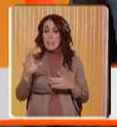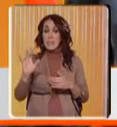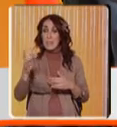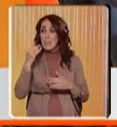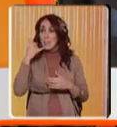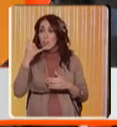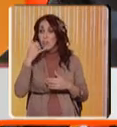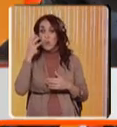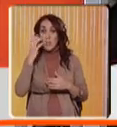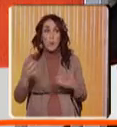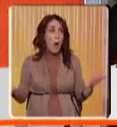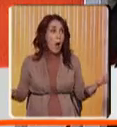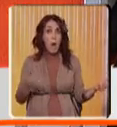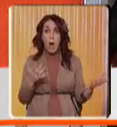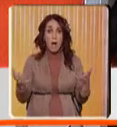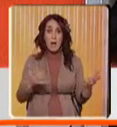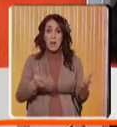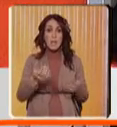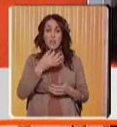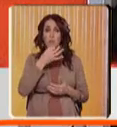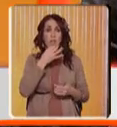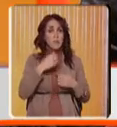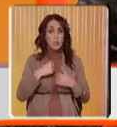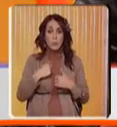semana, senti-me perdido. Ninguém falava comigo.